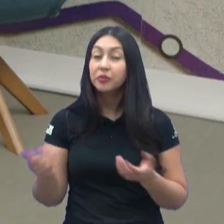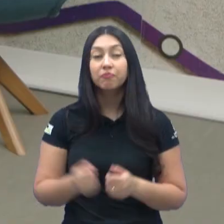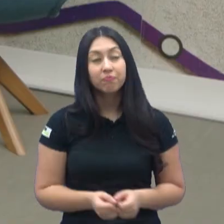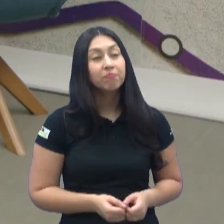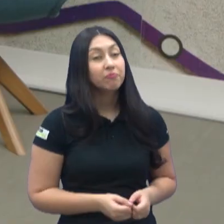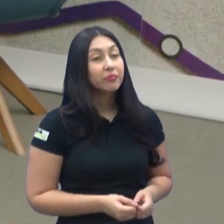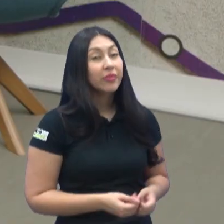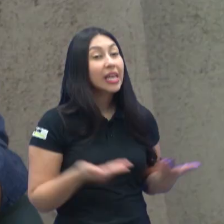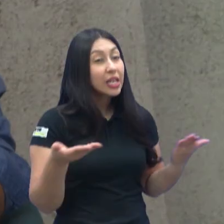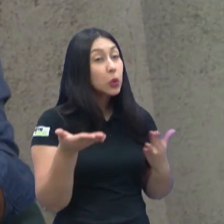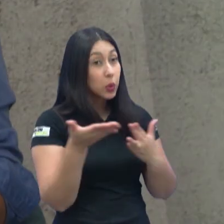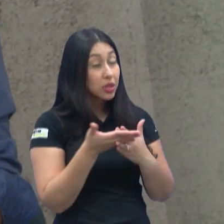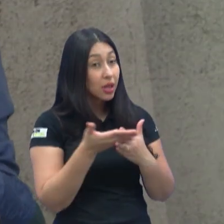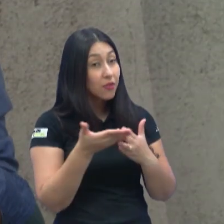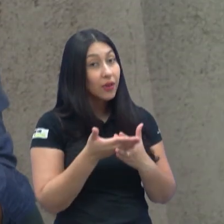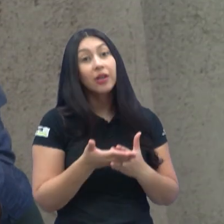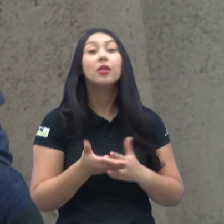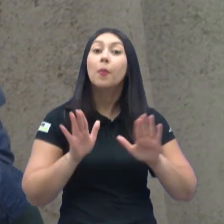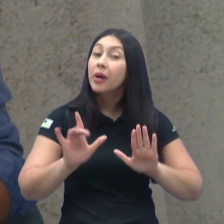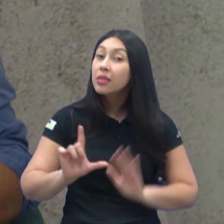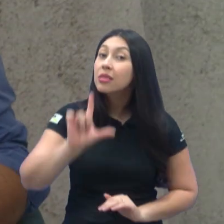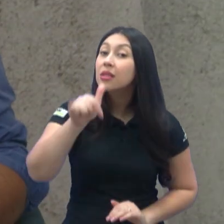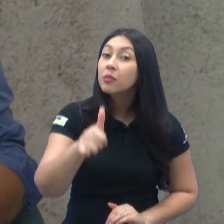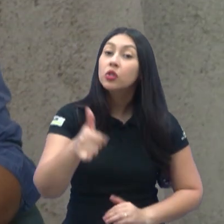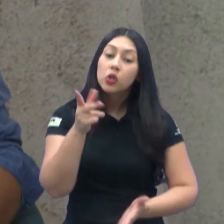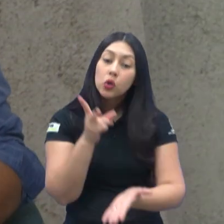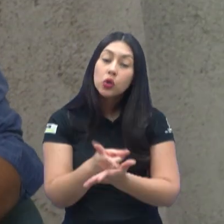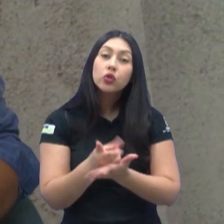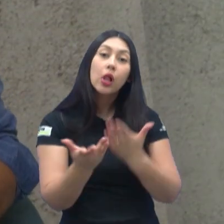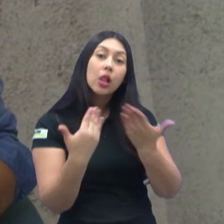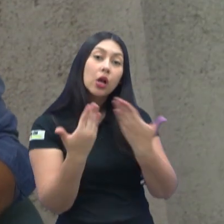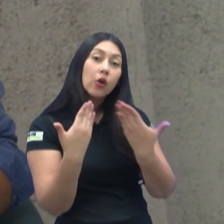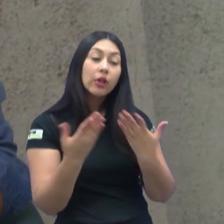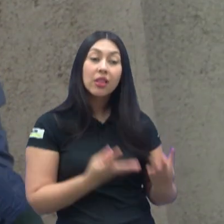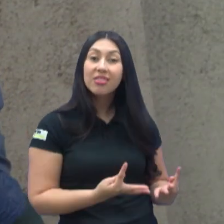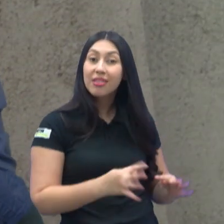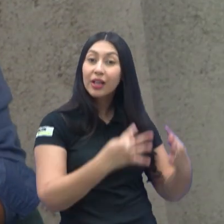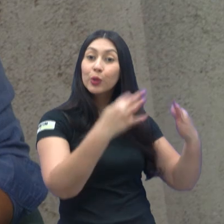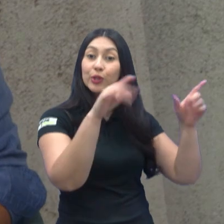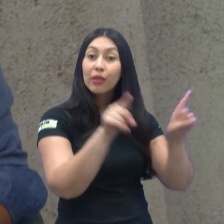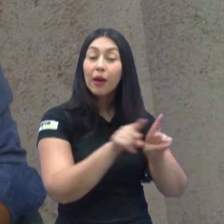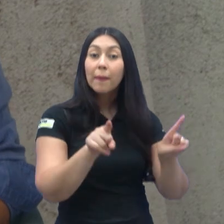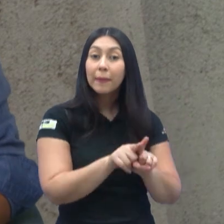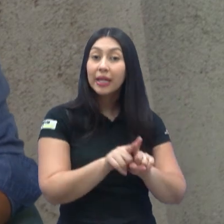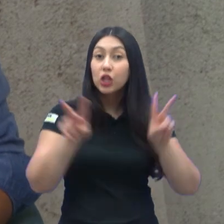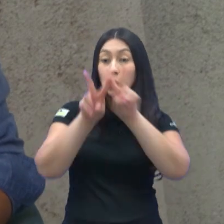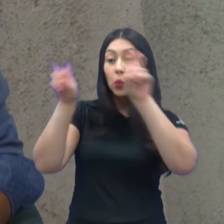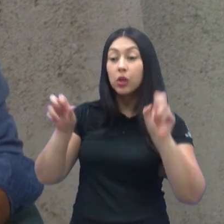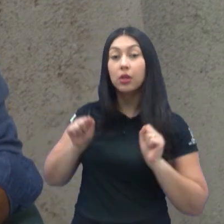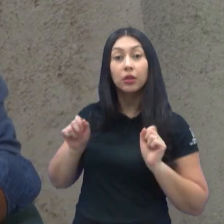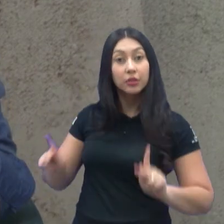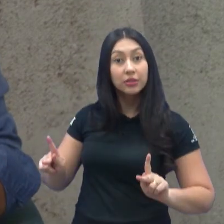fazer mais uma pausa aqui e no próximo bloco a gente vai falar das tendências, da tecnologia, na questão da aposentadoria. O Estação